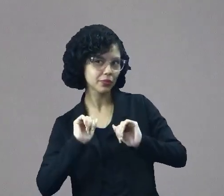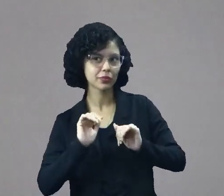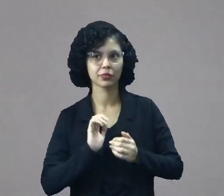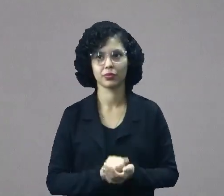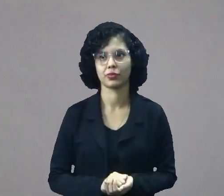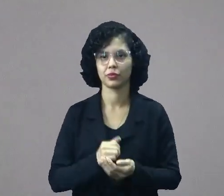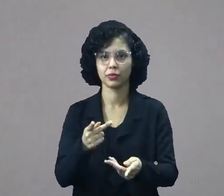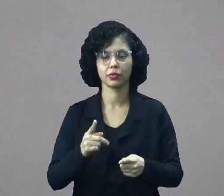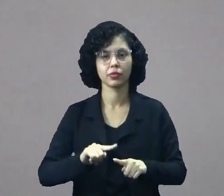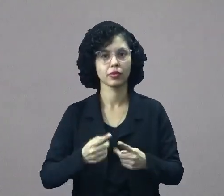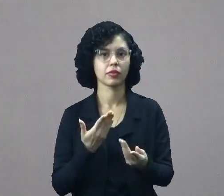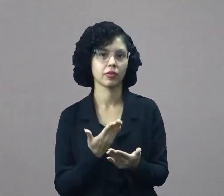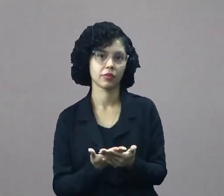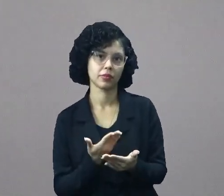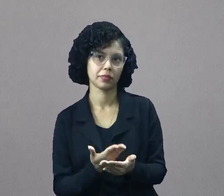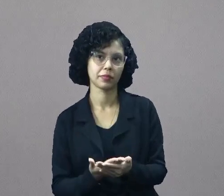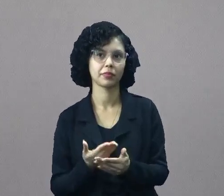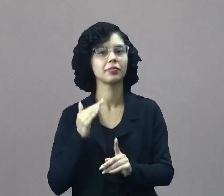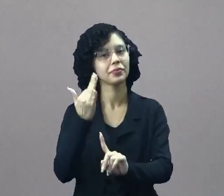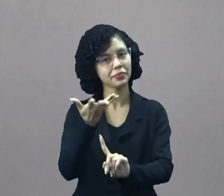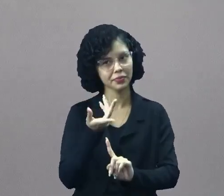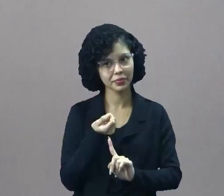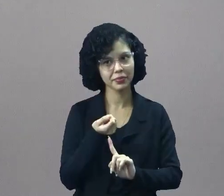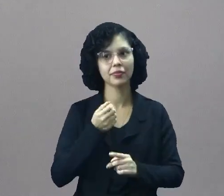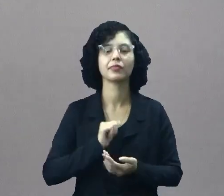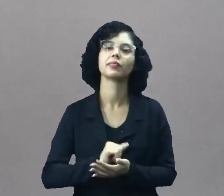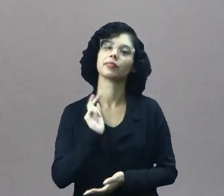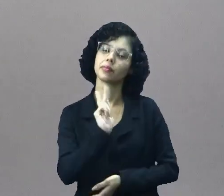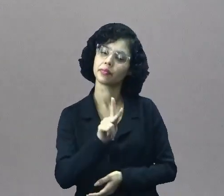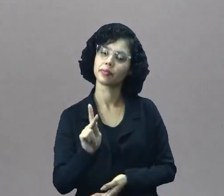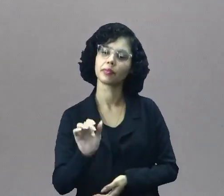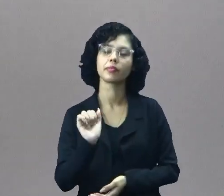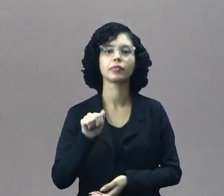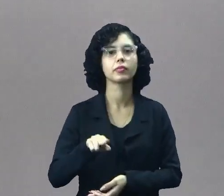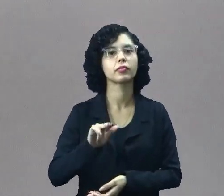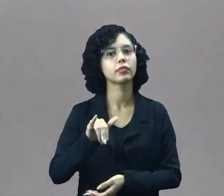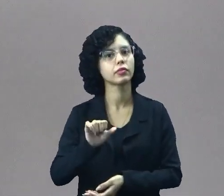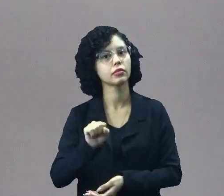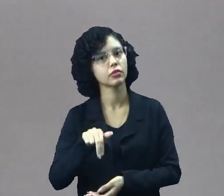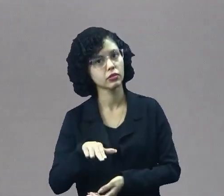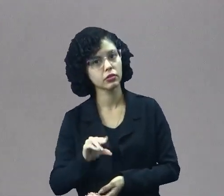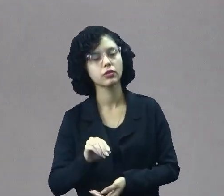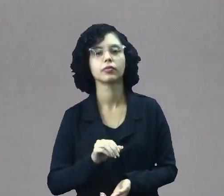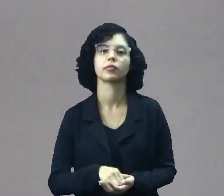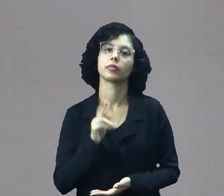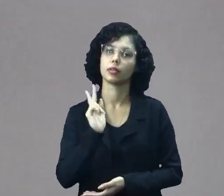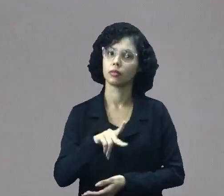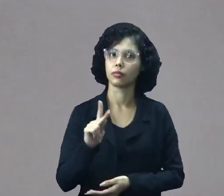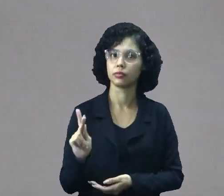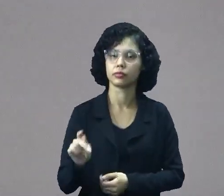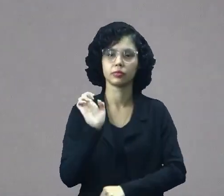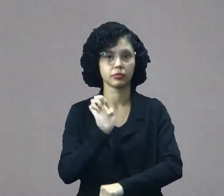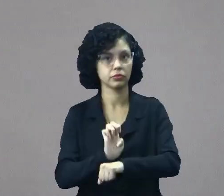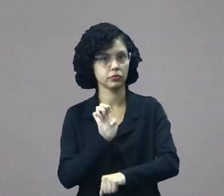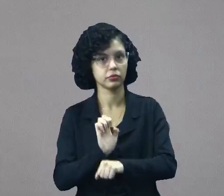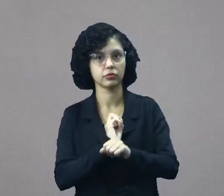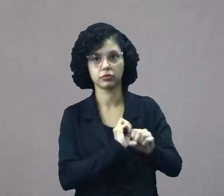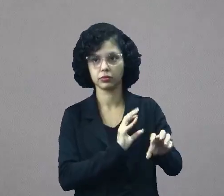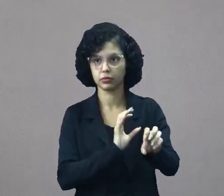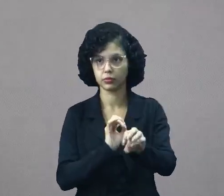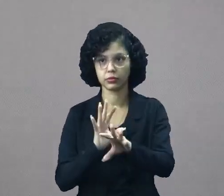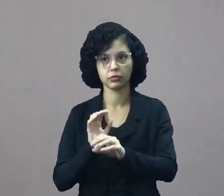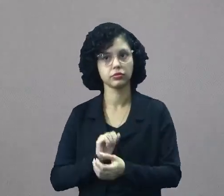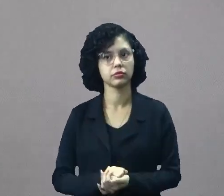Olá, seja bem-vindo a mais uma aula de arte. Eu sou Anailson Mesquita, professor da Rede Estadual de Ensino,